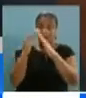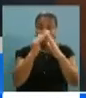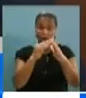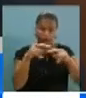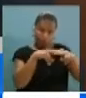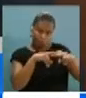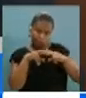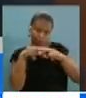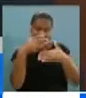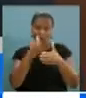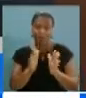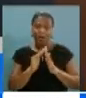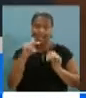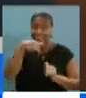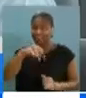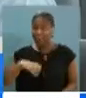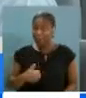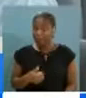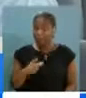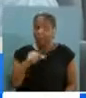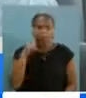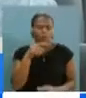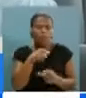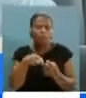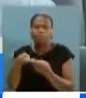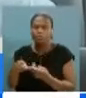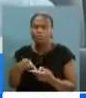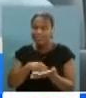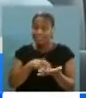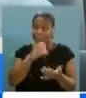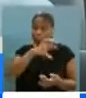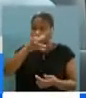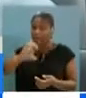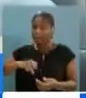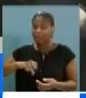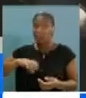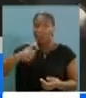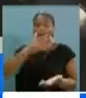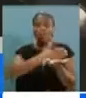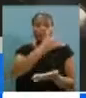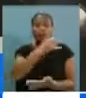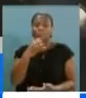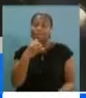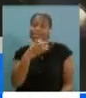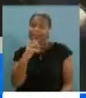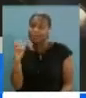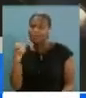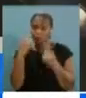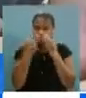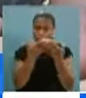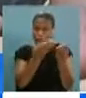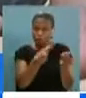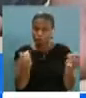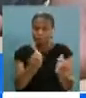um diagnóstico do setor habitacional em Cabo Verde, indica as necessidades do país até 2030 e apresenta estes